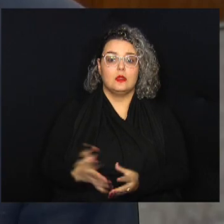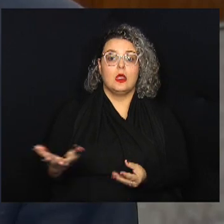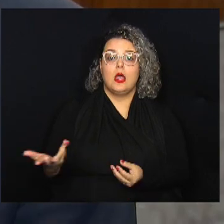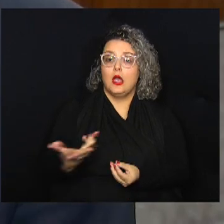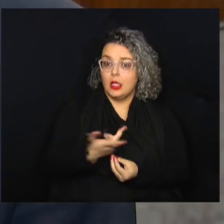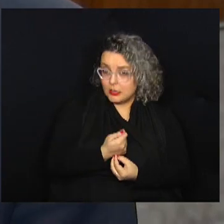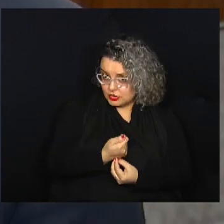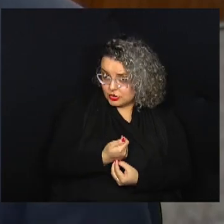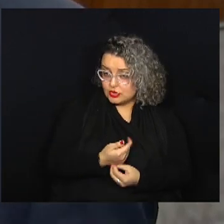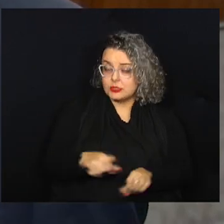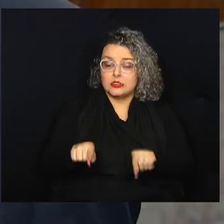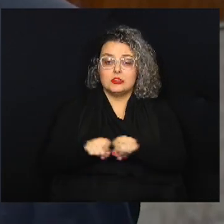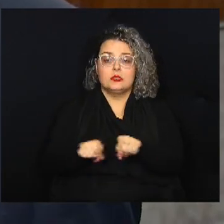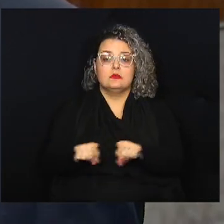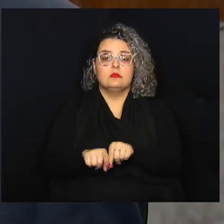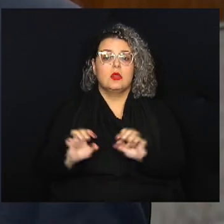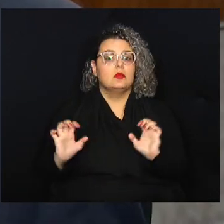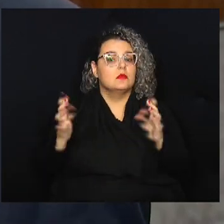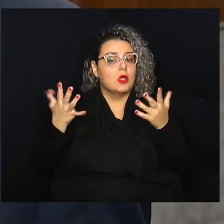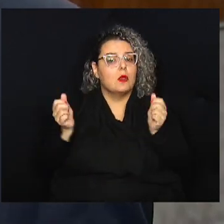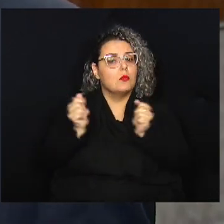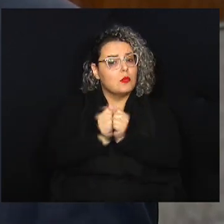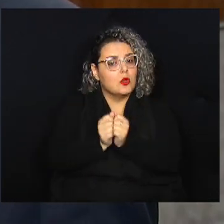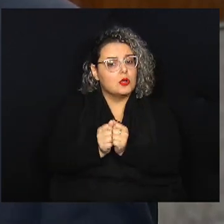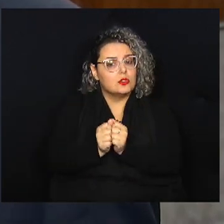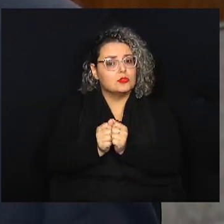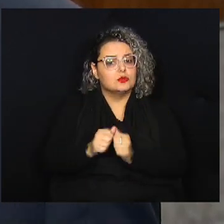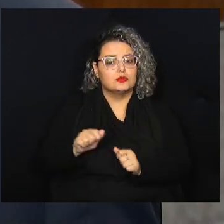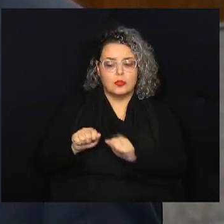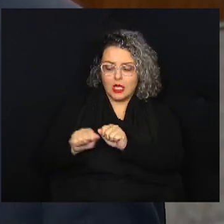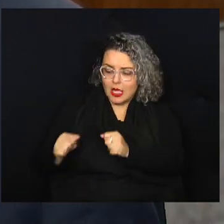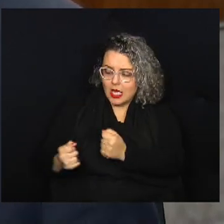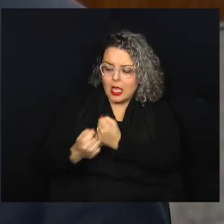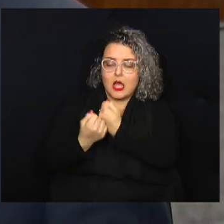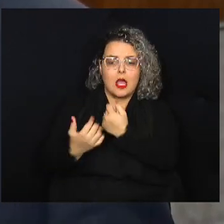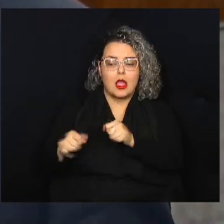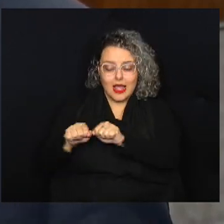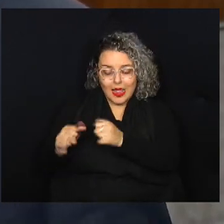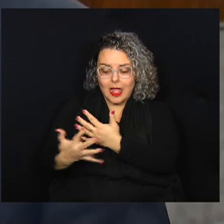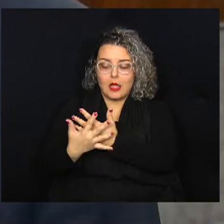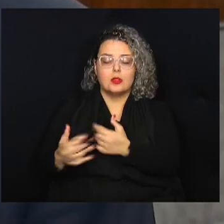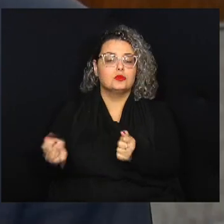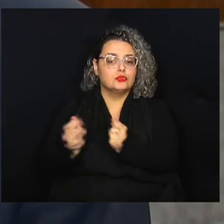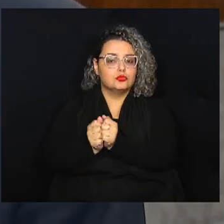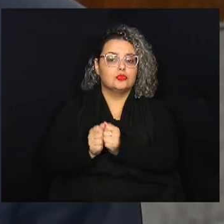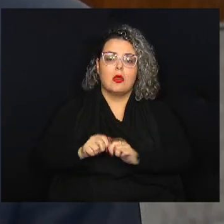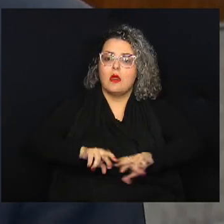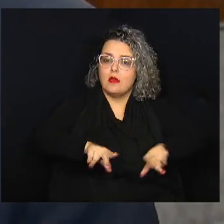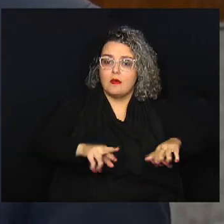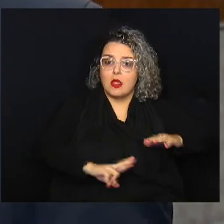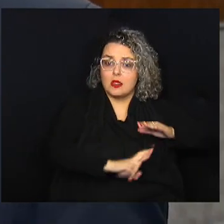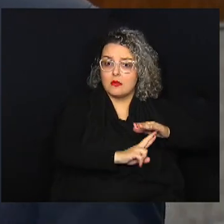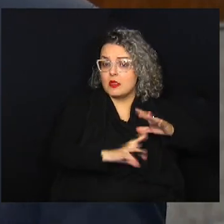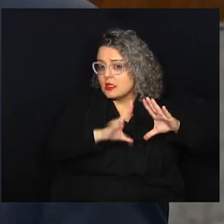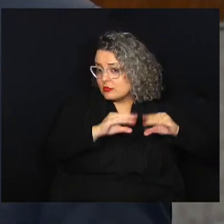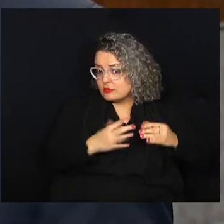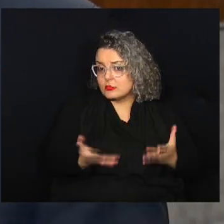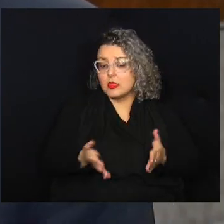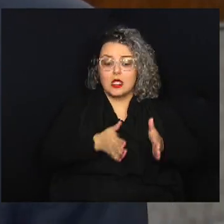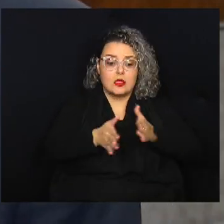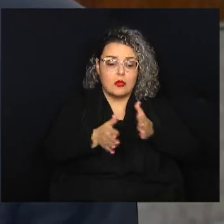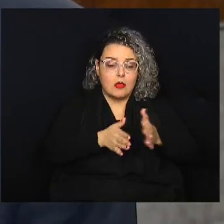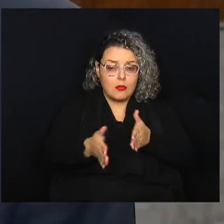artísticos e eventos aí que pode juntar a agro junto, várias feiras noturnas nesse